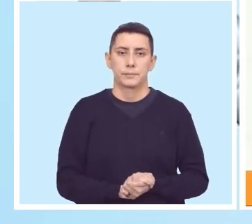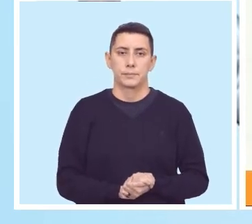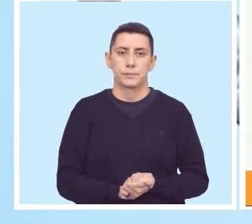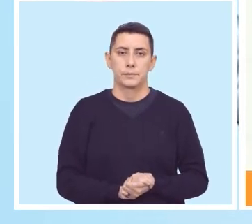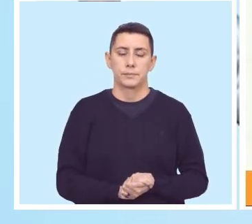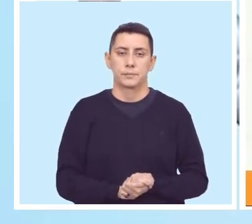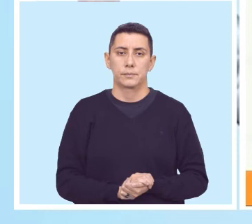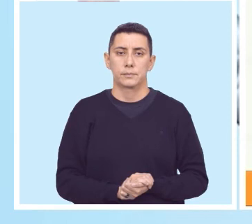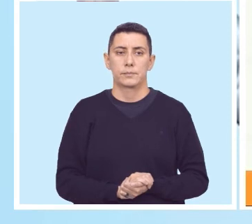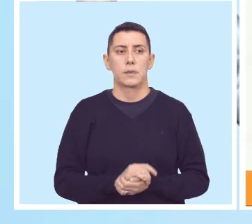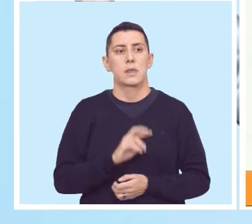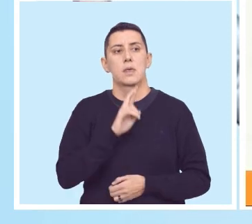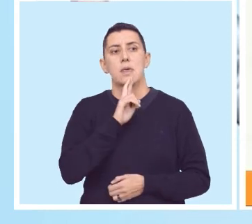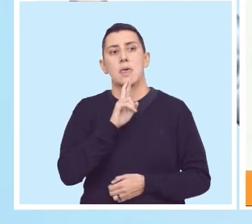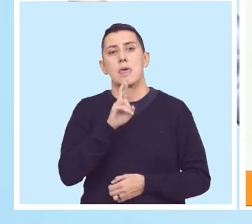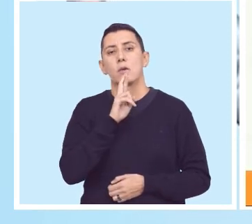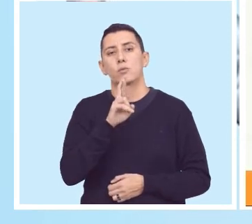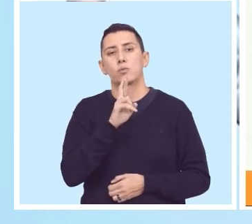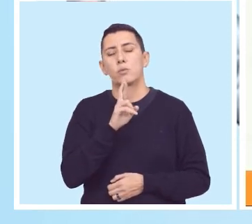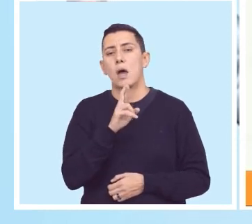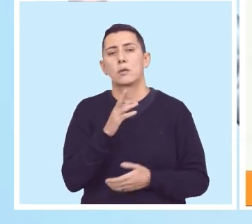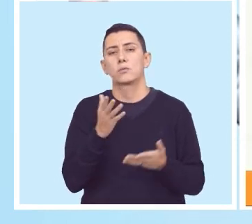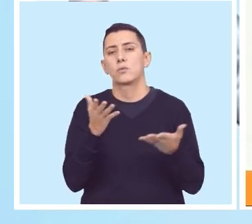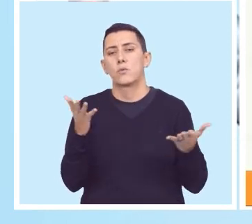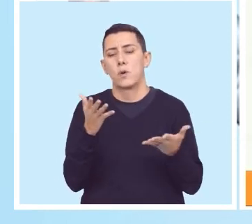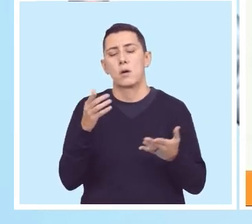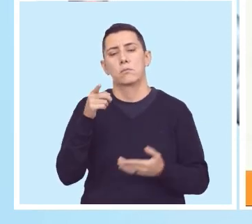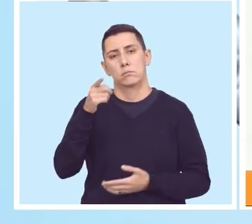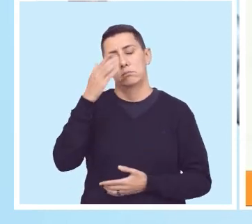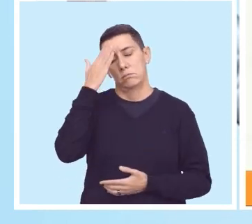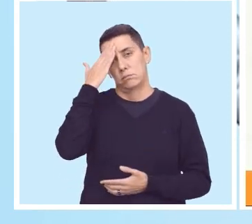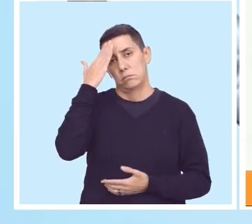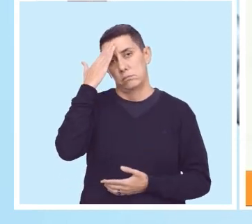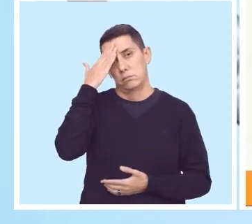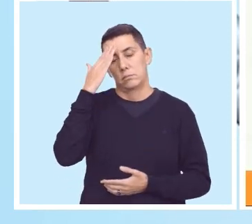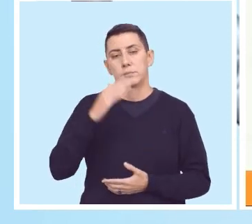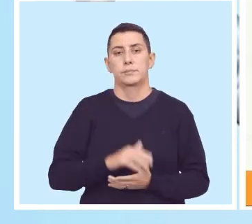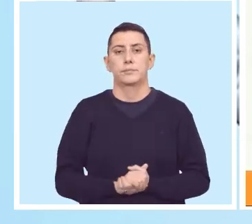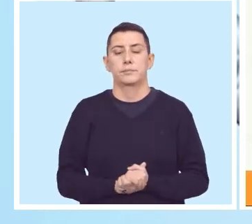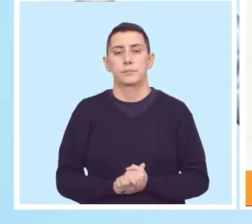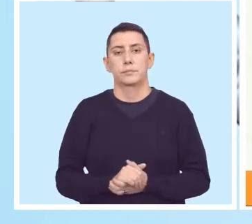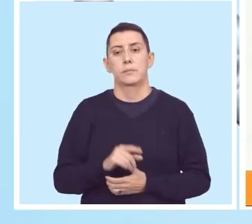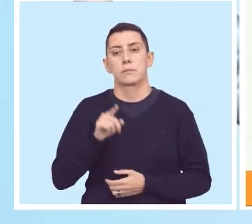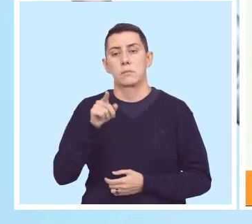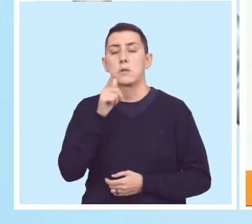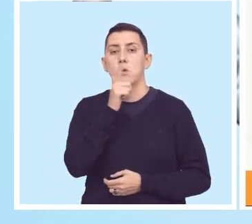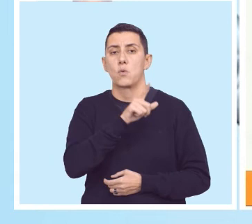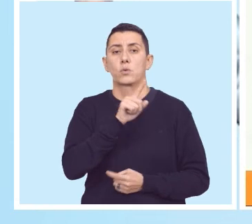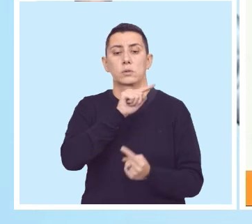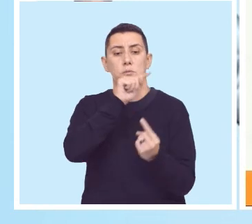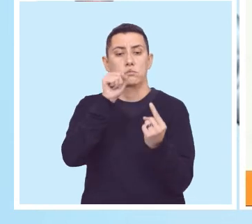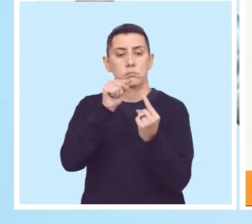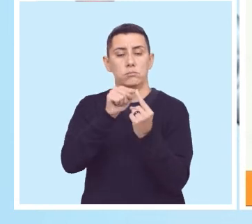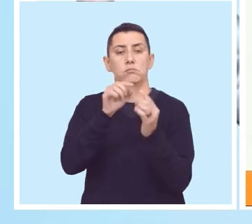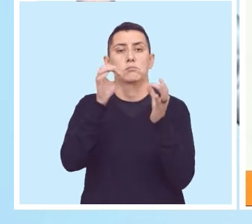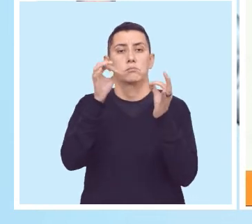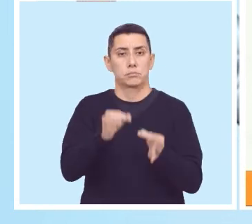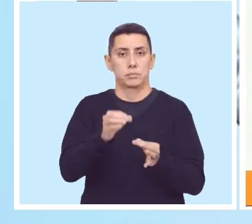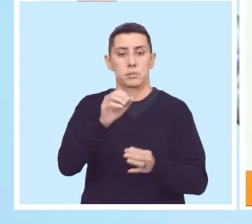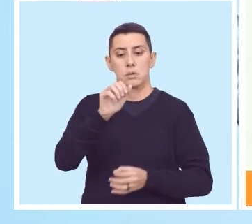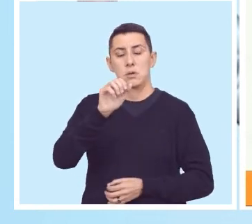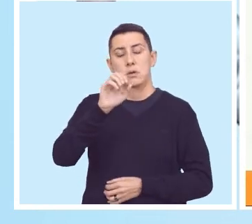Com relação aos resultados obtidos, vale ressaltar que o modelo atingiu uma acurácia